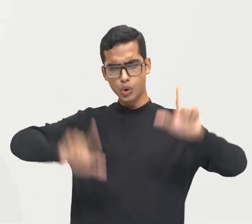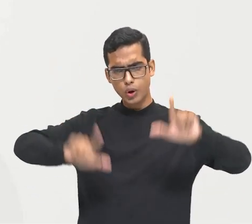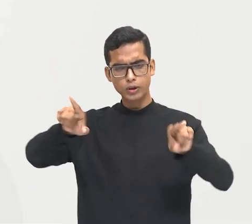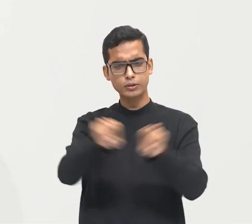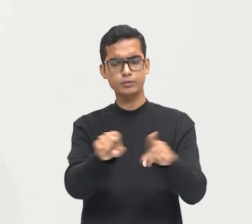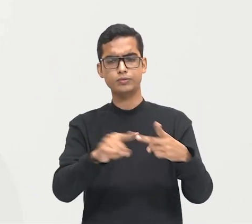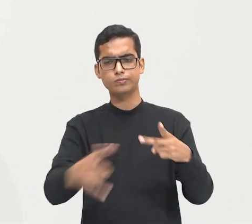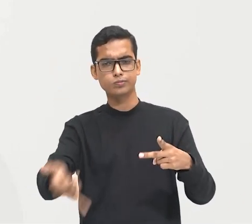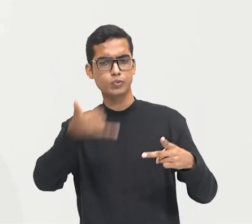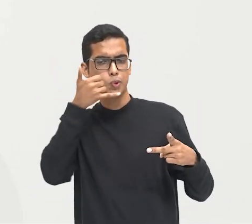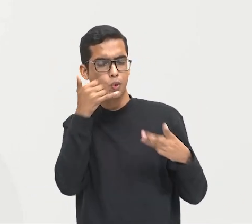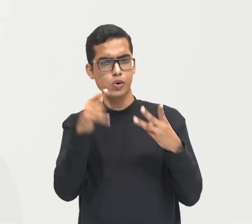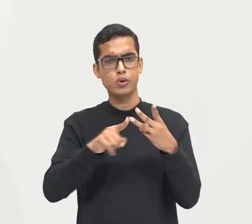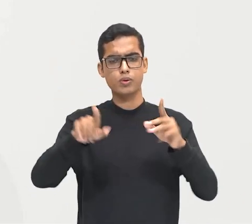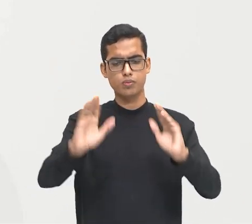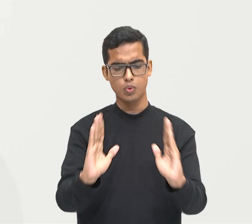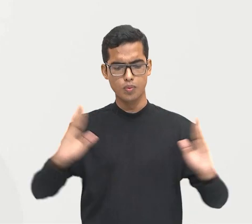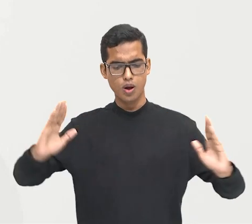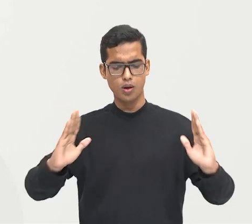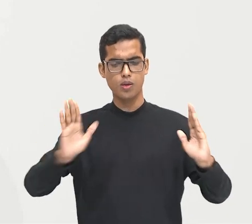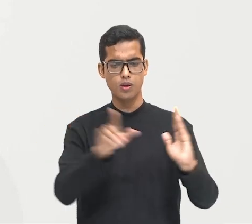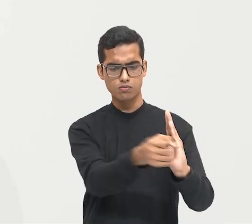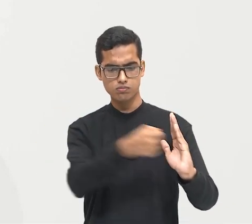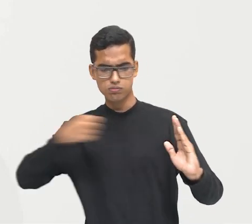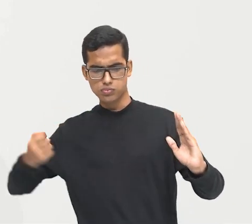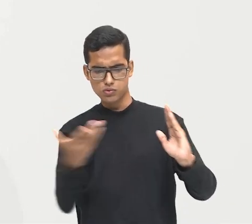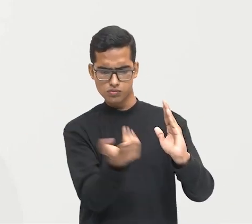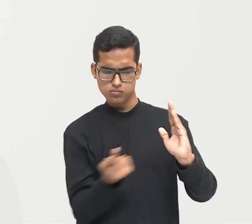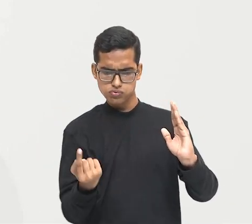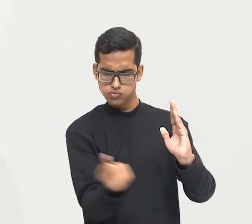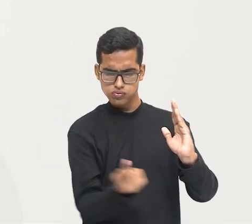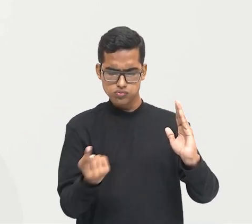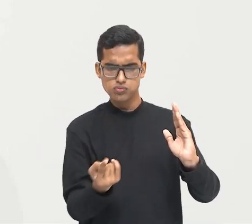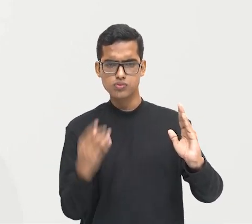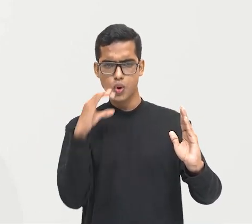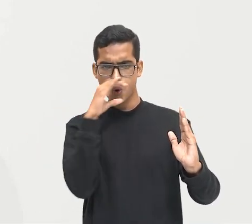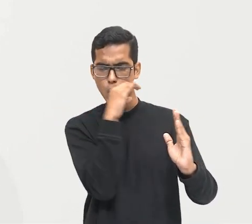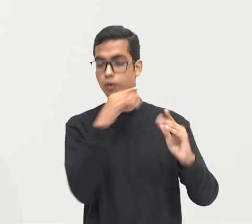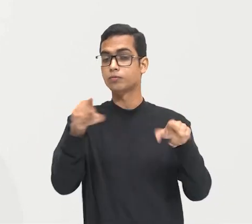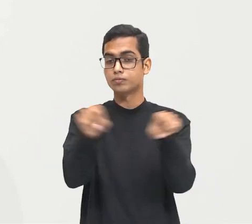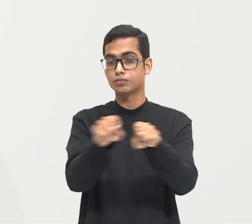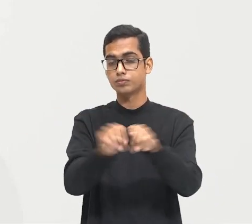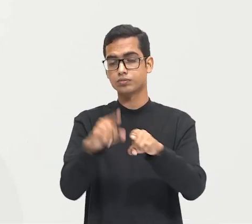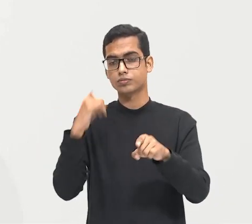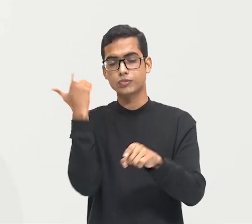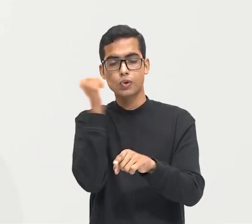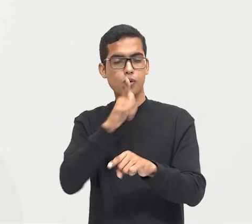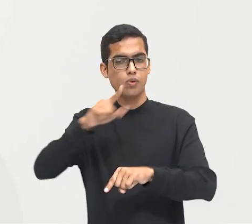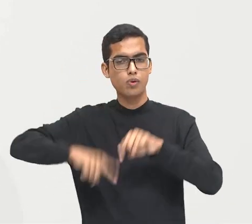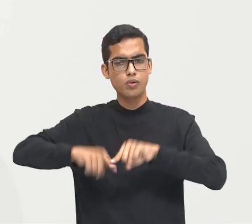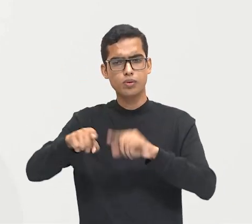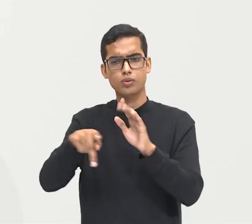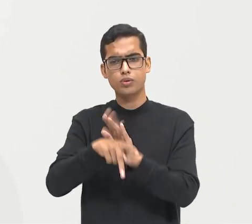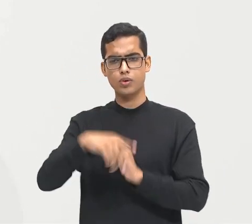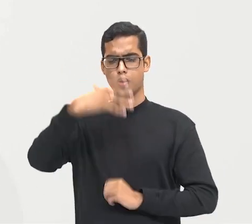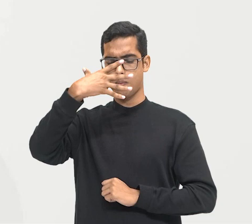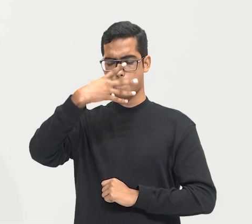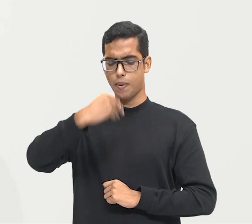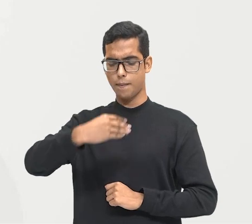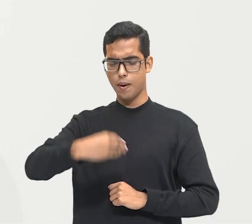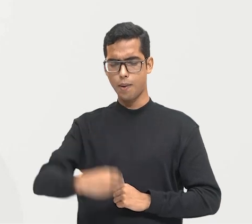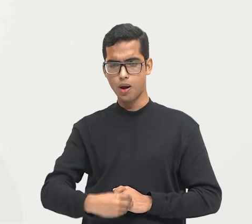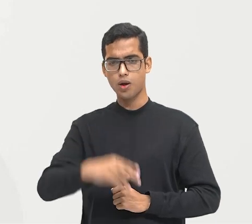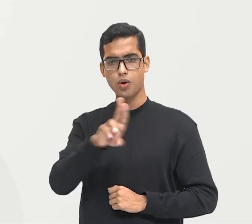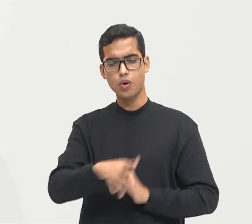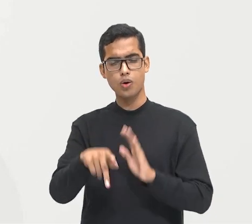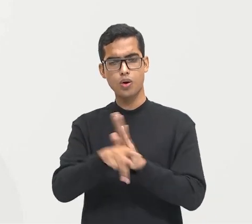televisão, o celular, o micro-ondas, por exemplo, até a gente chegar nos equipamentos, né, de raio-x, que utiliza ali